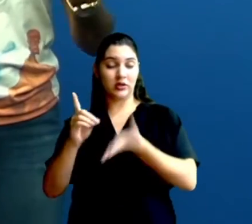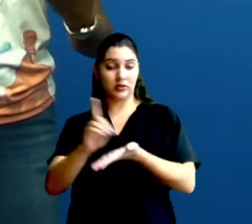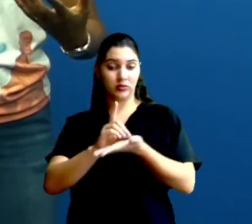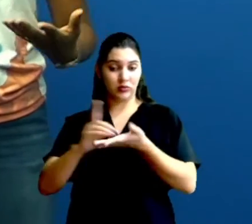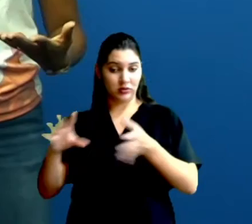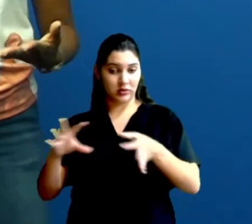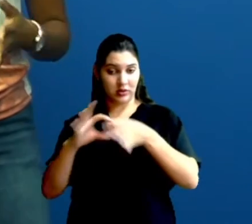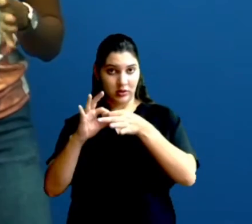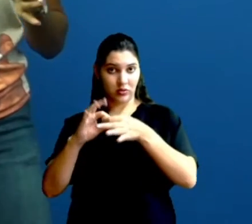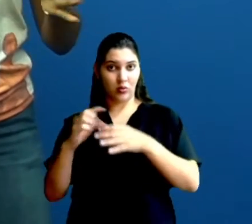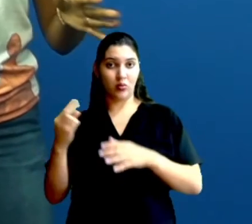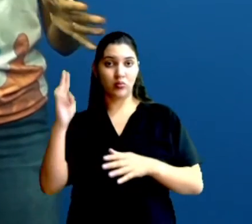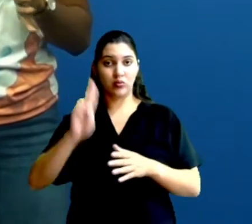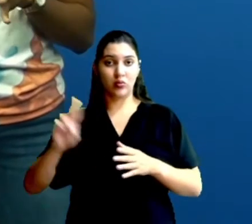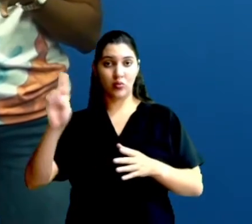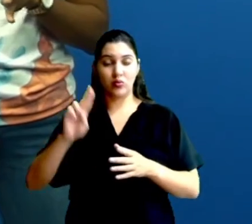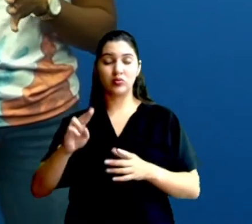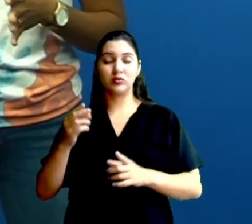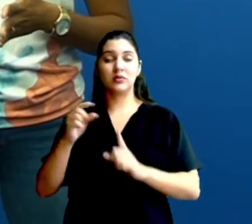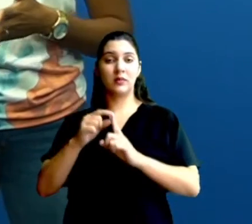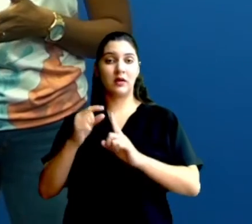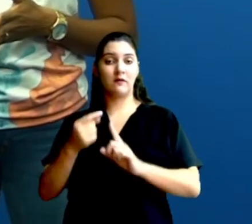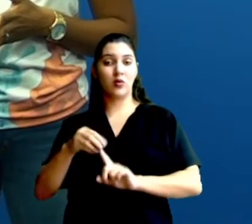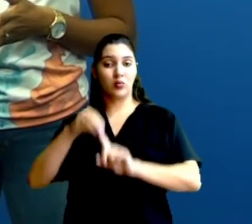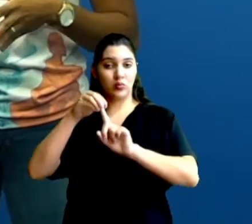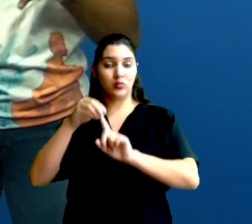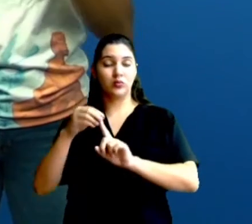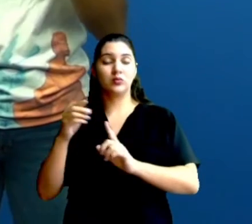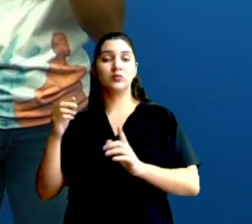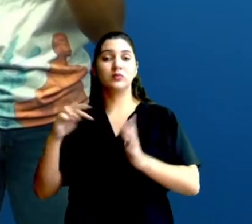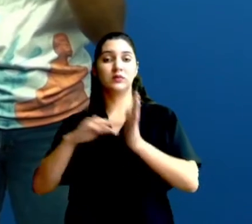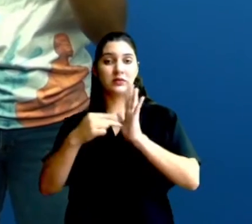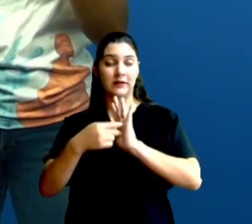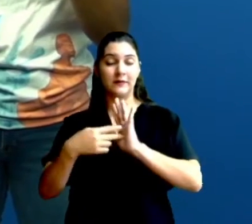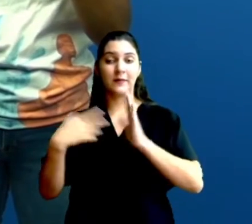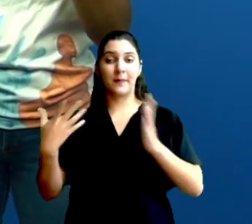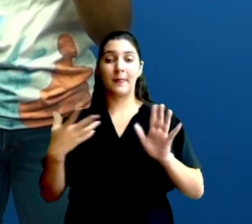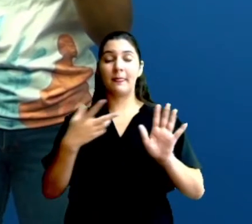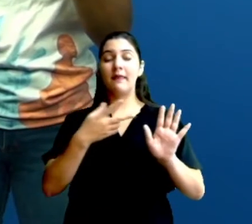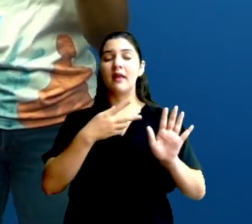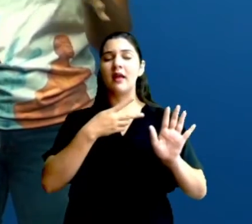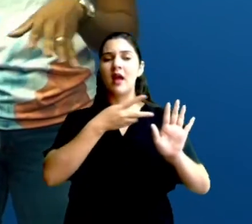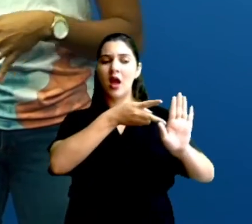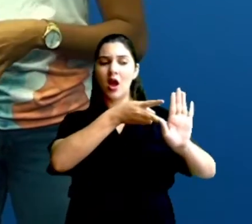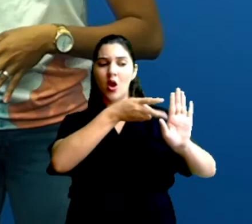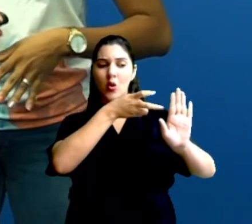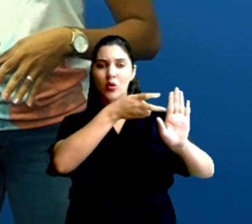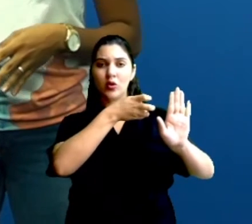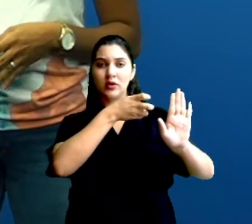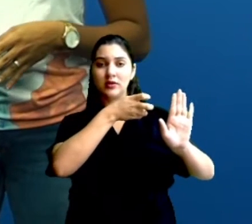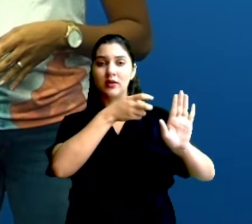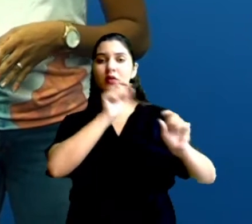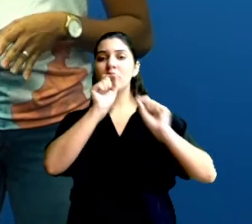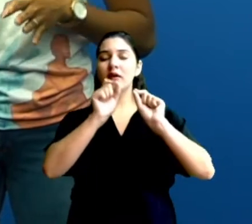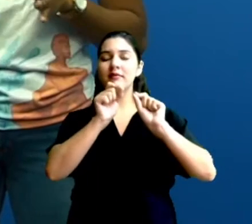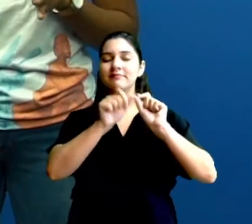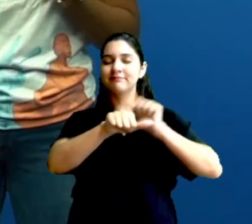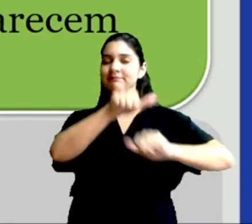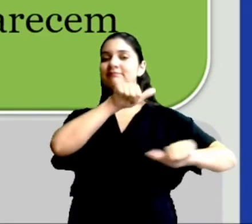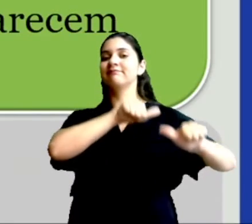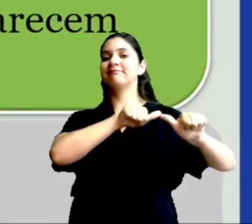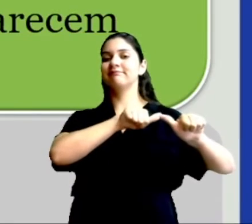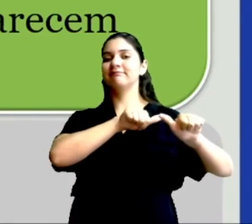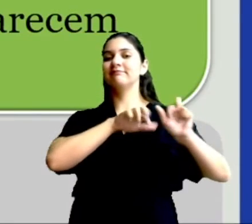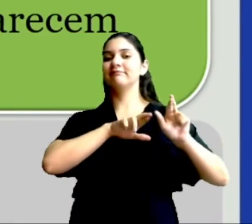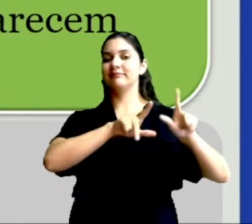um único significado, ela não tem outra interpretação, a conotação vem para fazer o quê? O contrário.